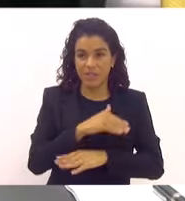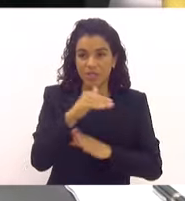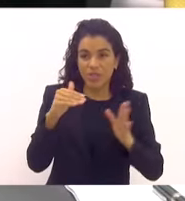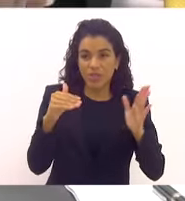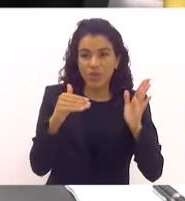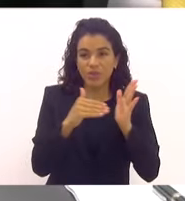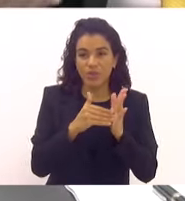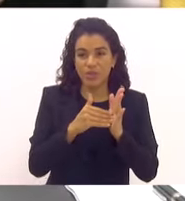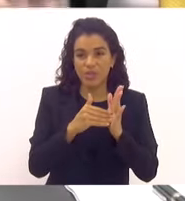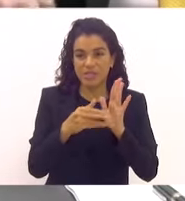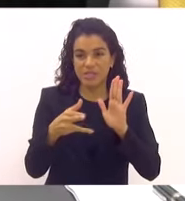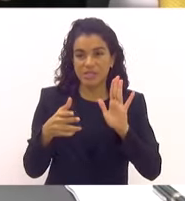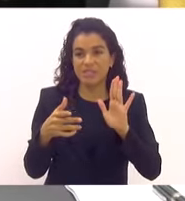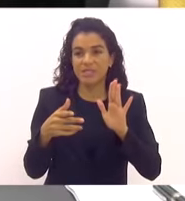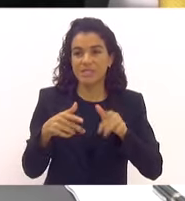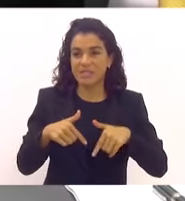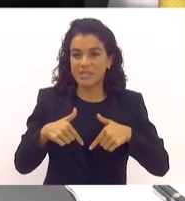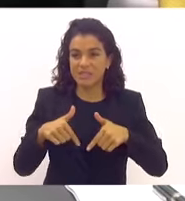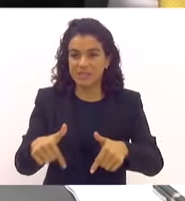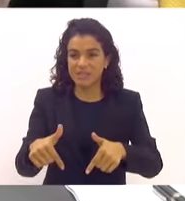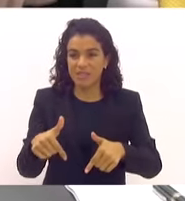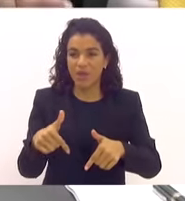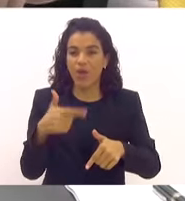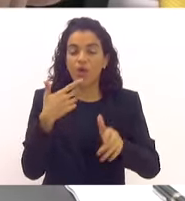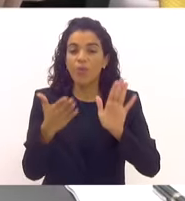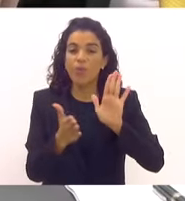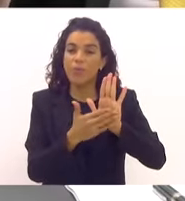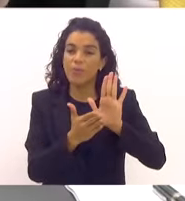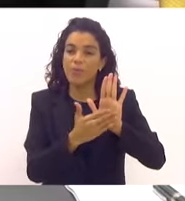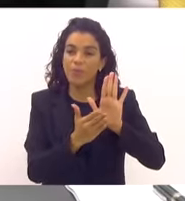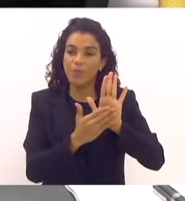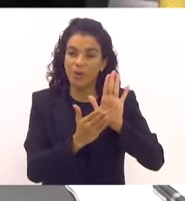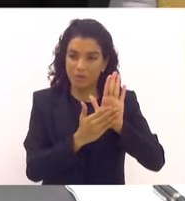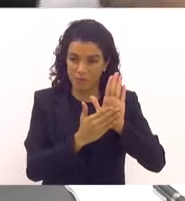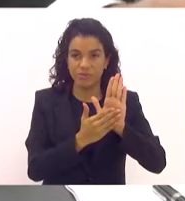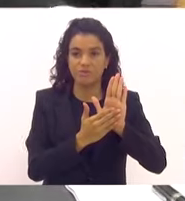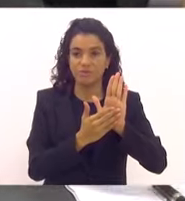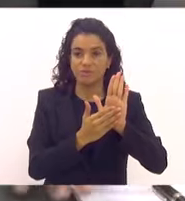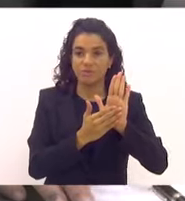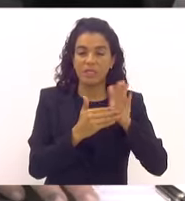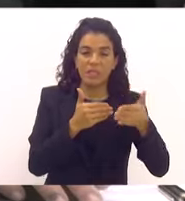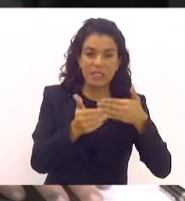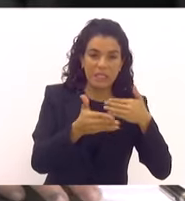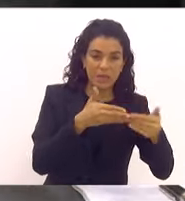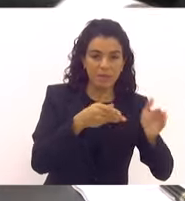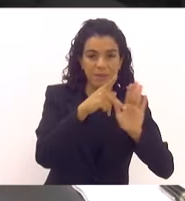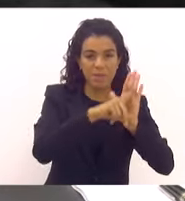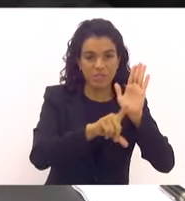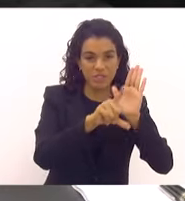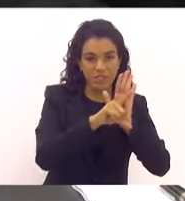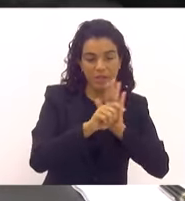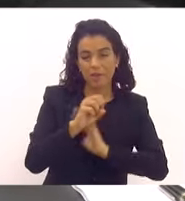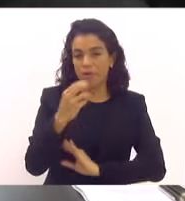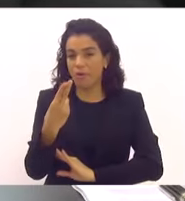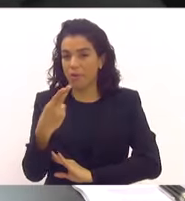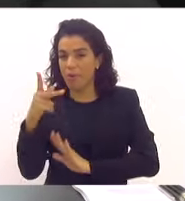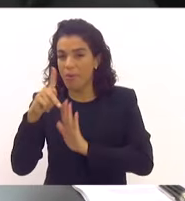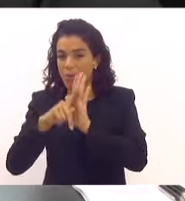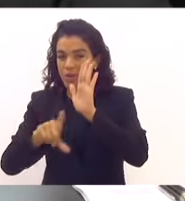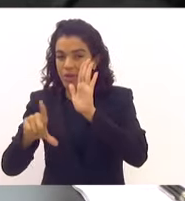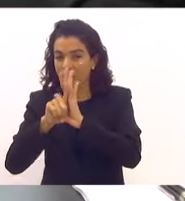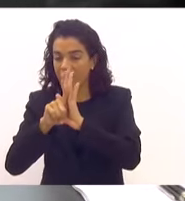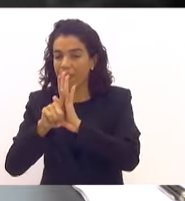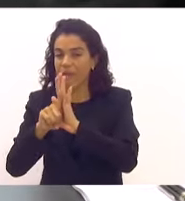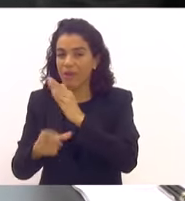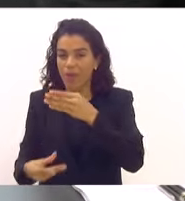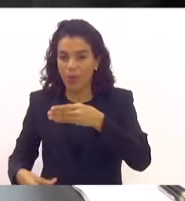iniciativas elas se configuram como proposições, independente de serem projetos de lei, projeto de lei